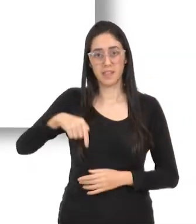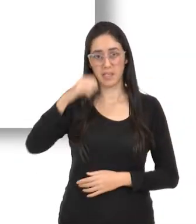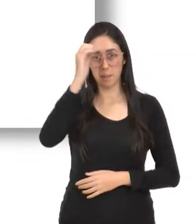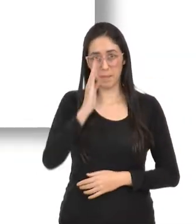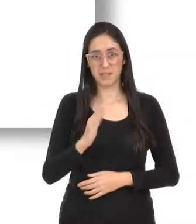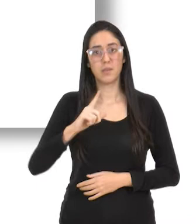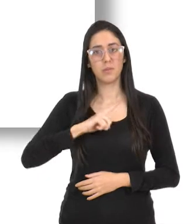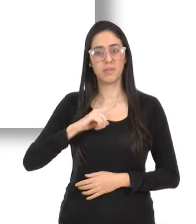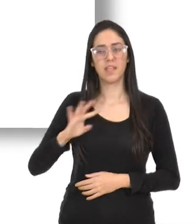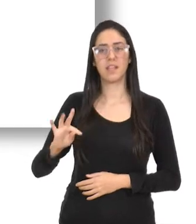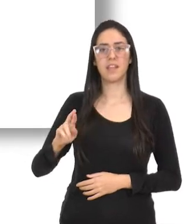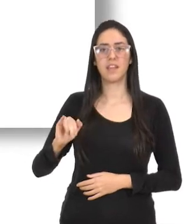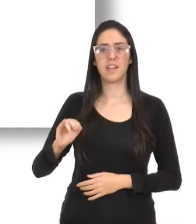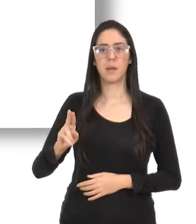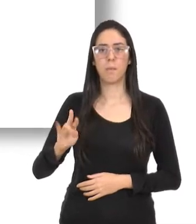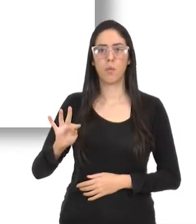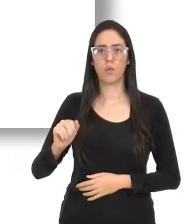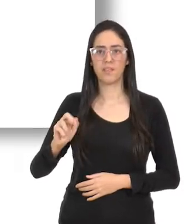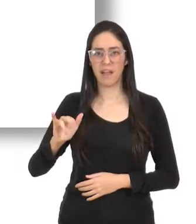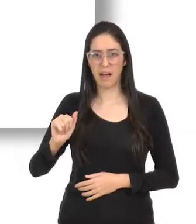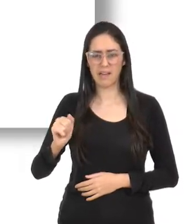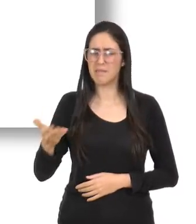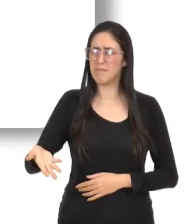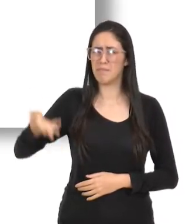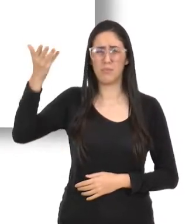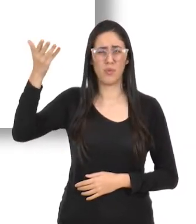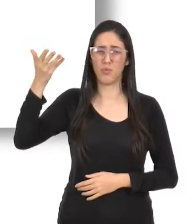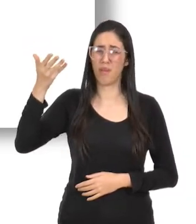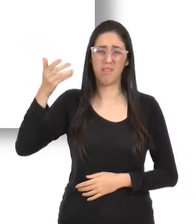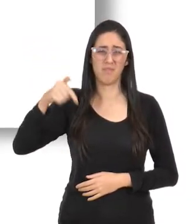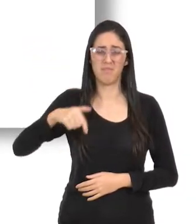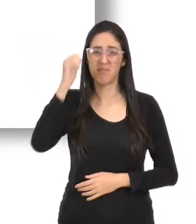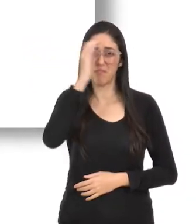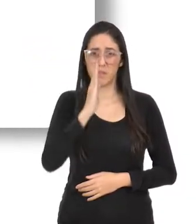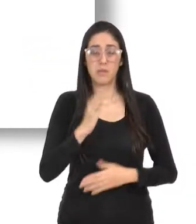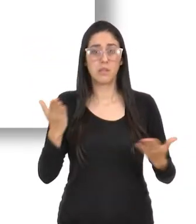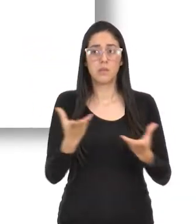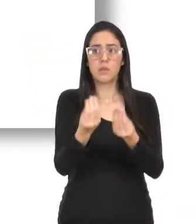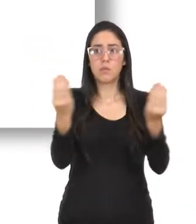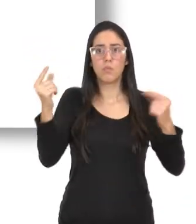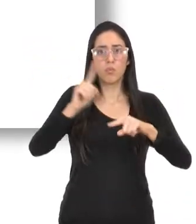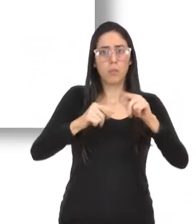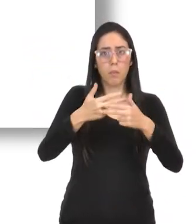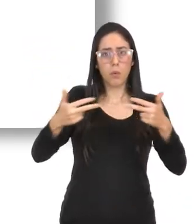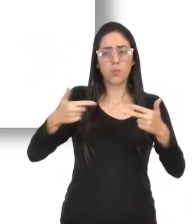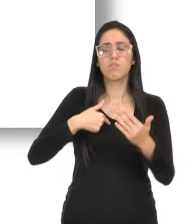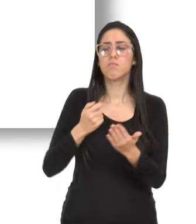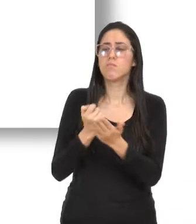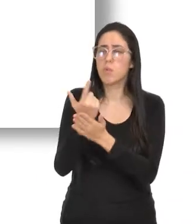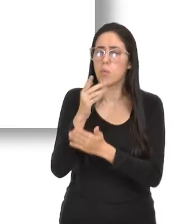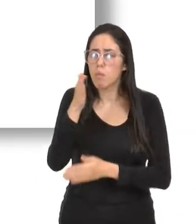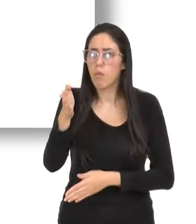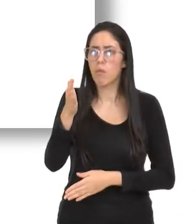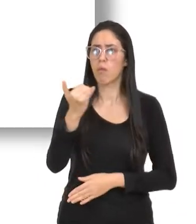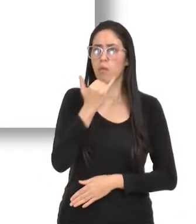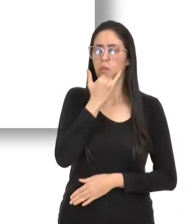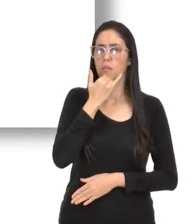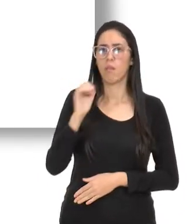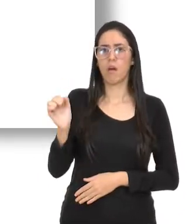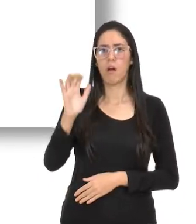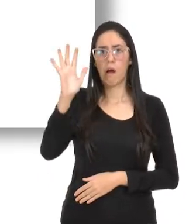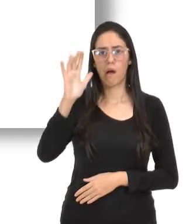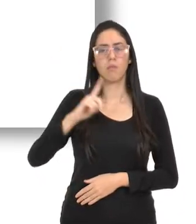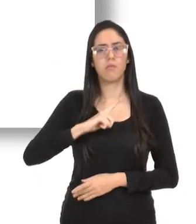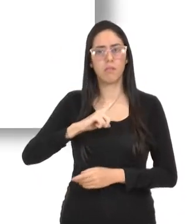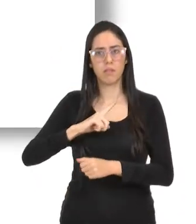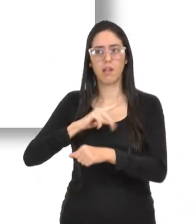tributária do Brasil é uma das mais altas do mundo. Por isso, vários produtos tornam-se caros ao comprar. O crédito usado